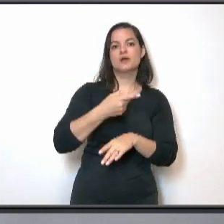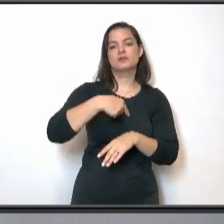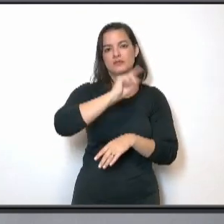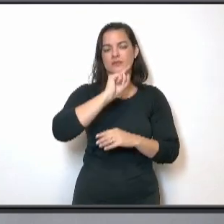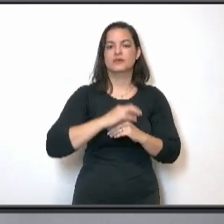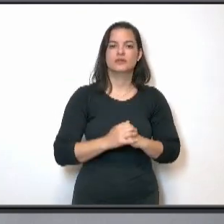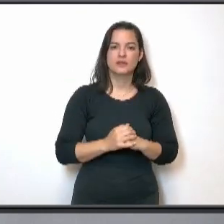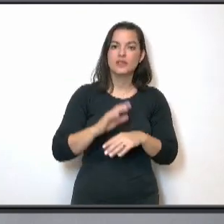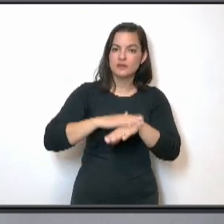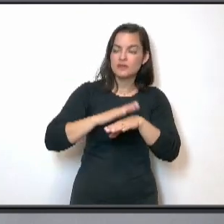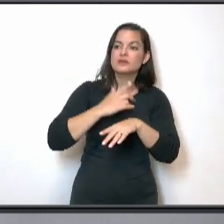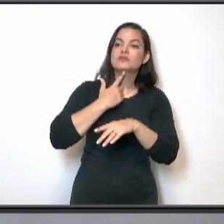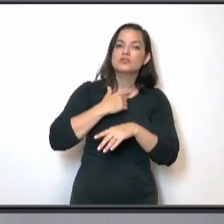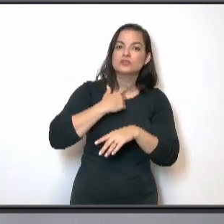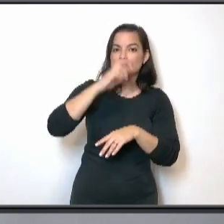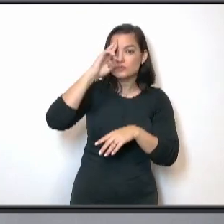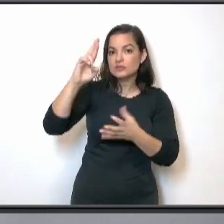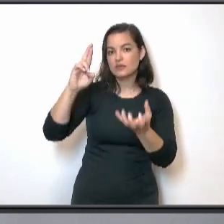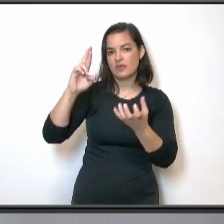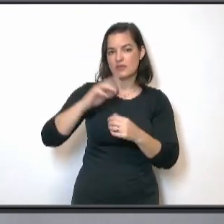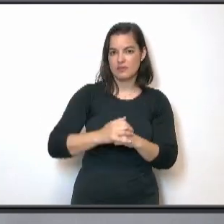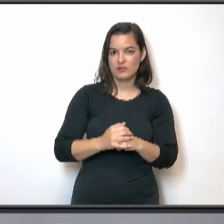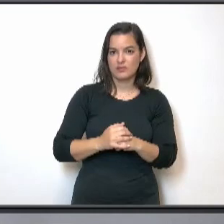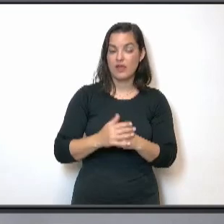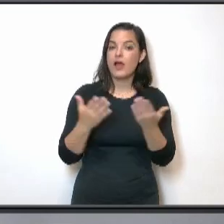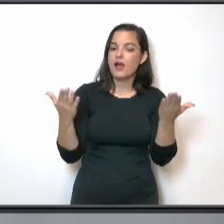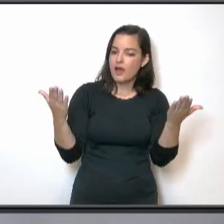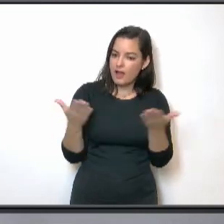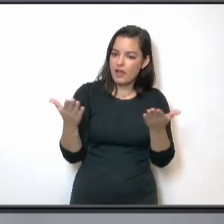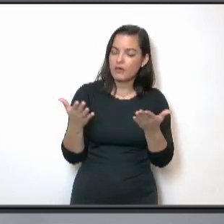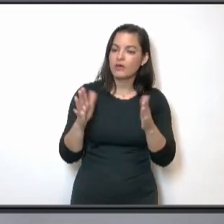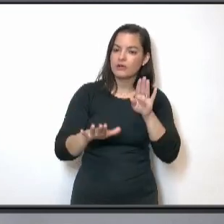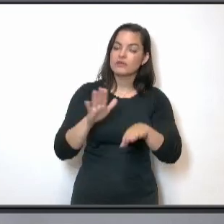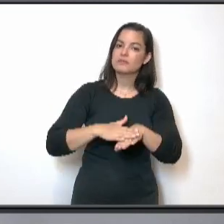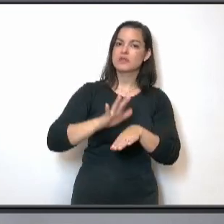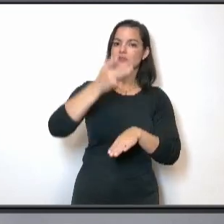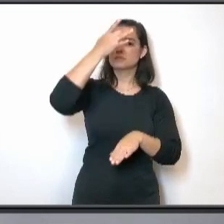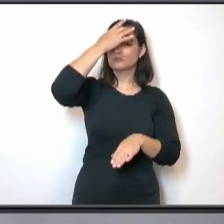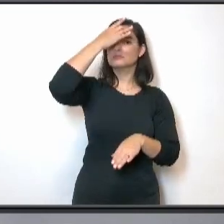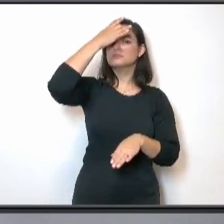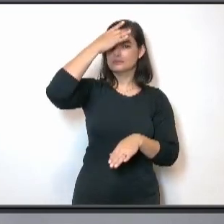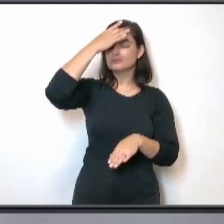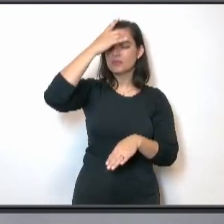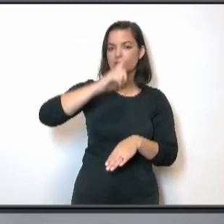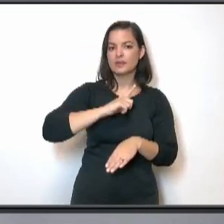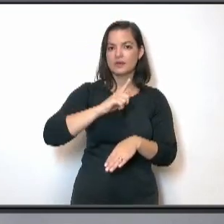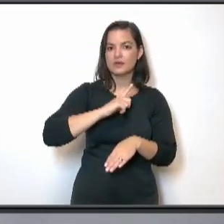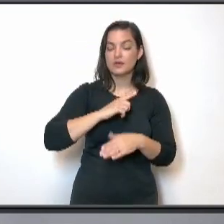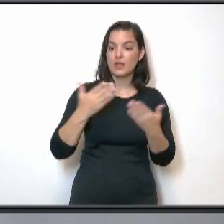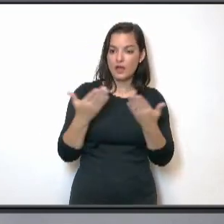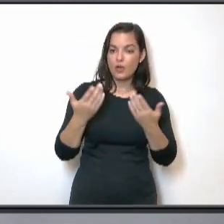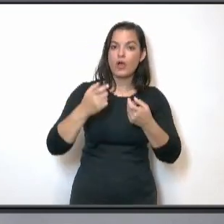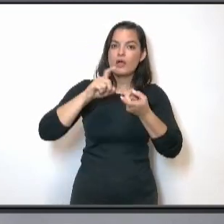o Senhor desejava que ele fizesse, talvez agora consciente do quanto ele deveria depender